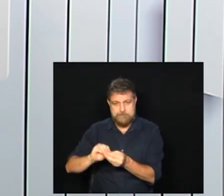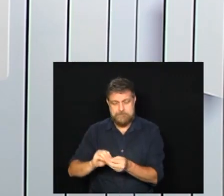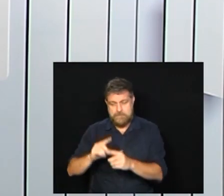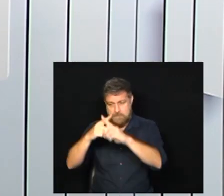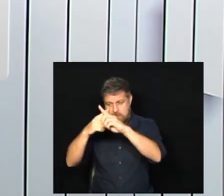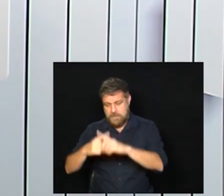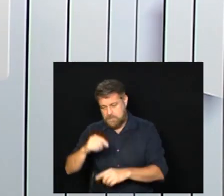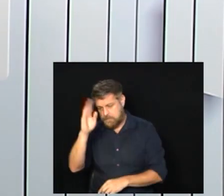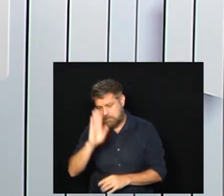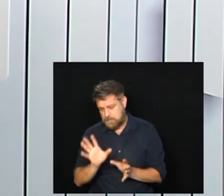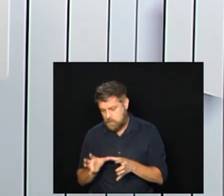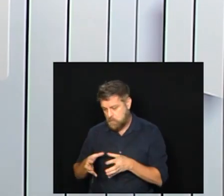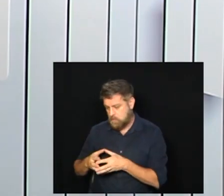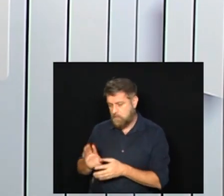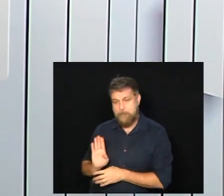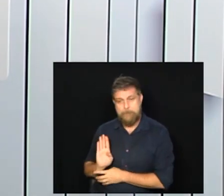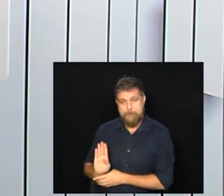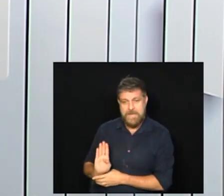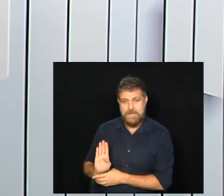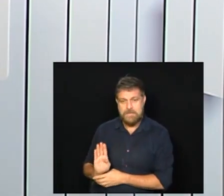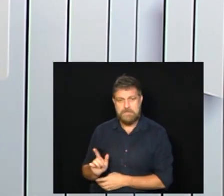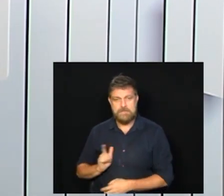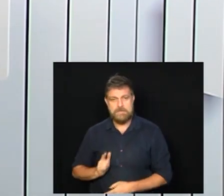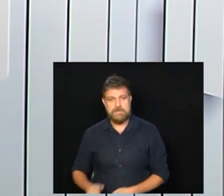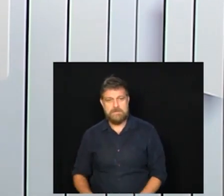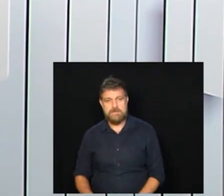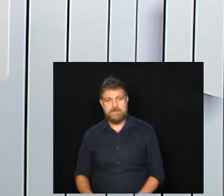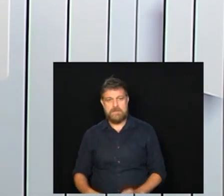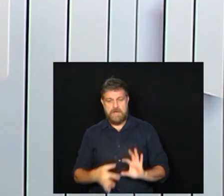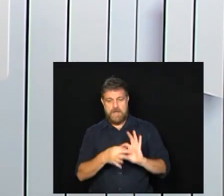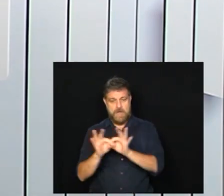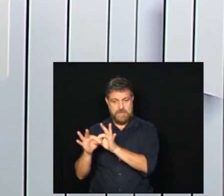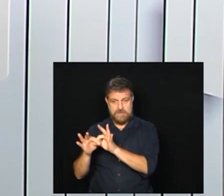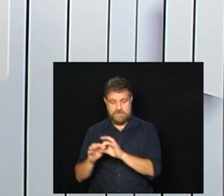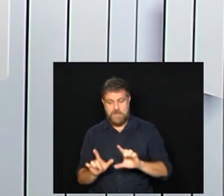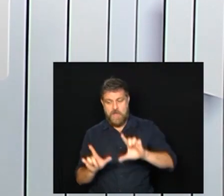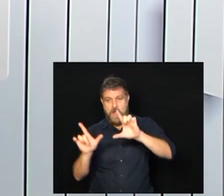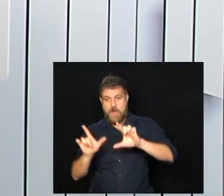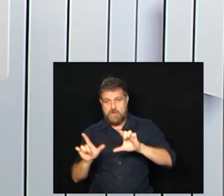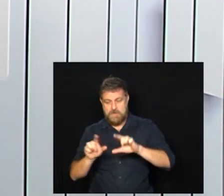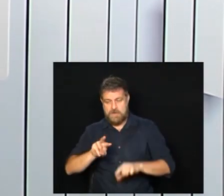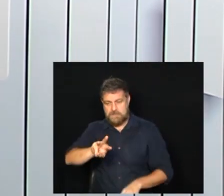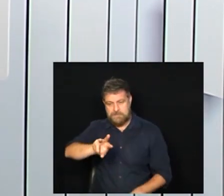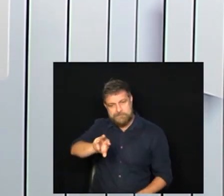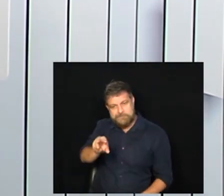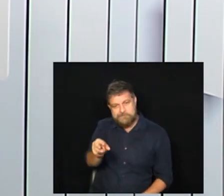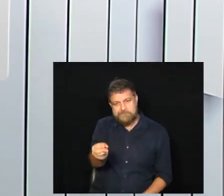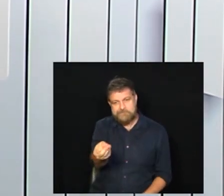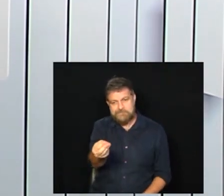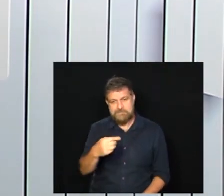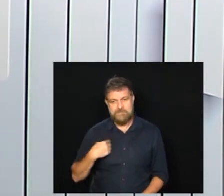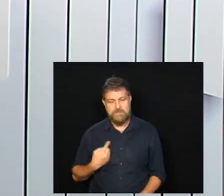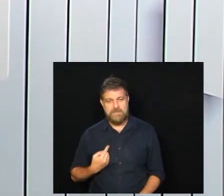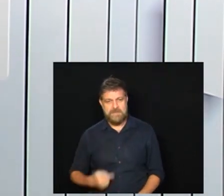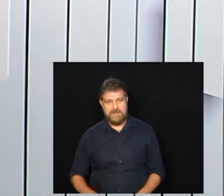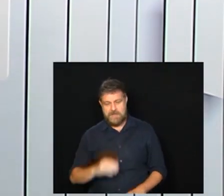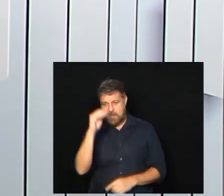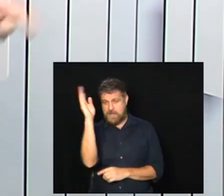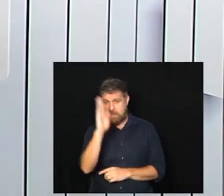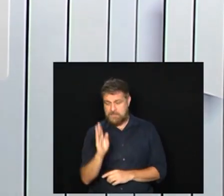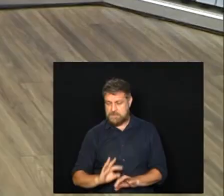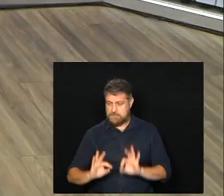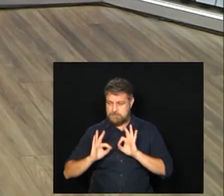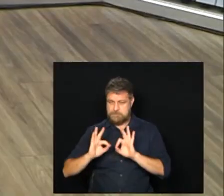Campeonato Brasileiro da Série B. E tem Jogos Paralímpicos de Tóquio também. A gente está nessa reta final, o Brasil fazendo uma